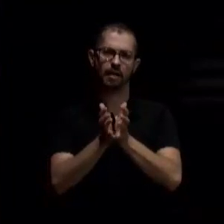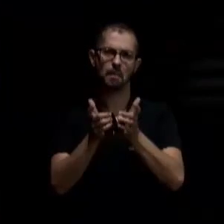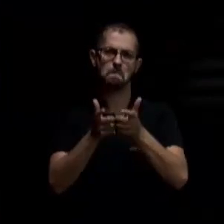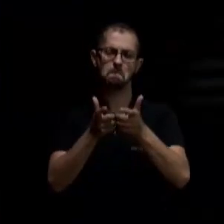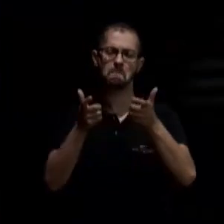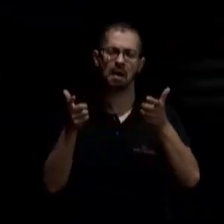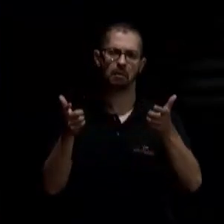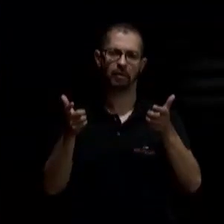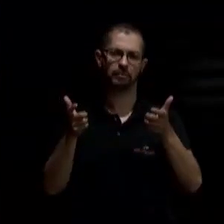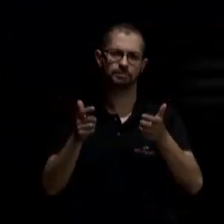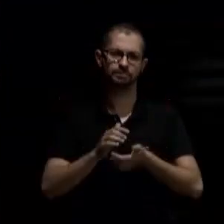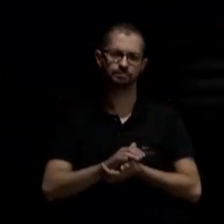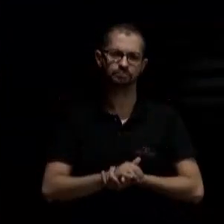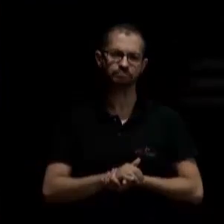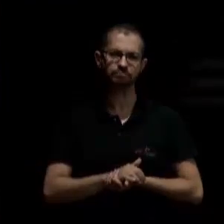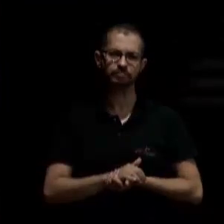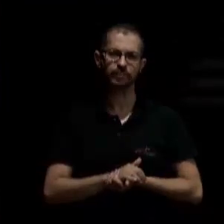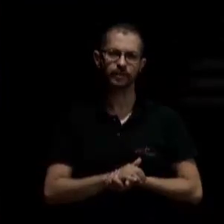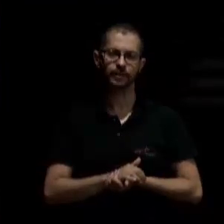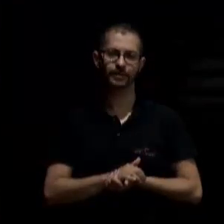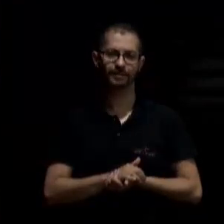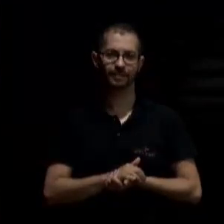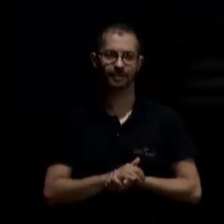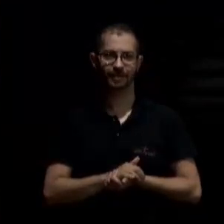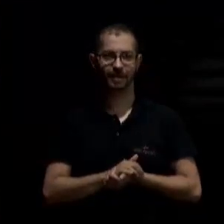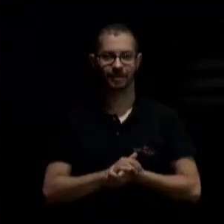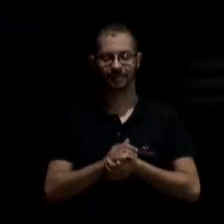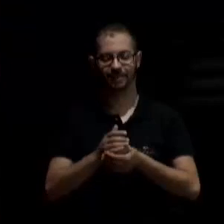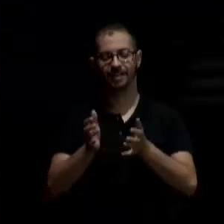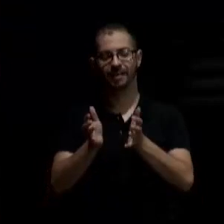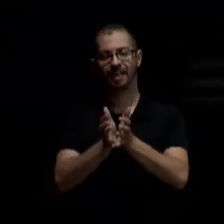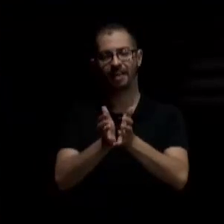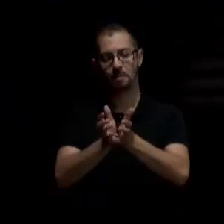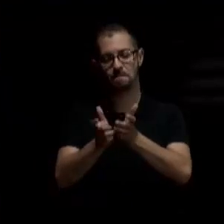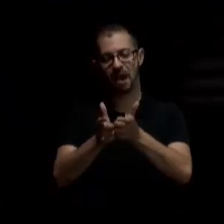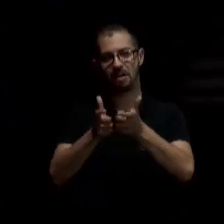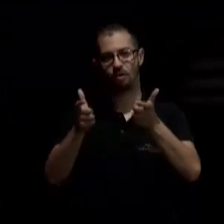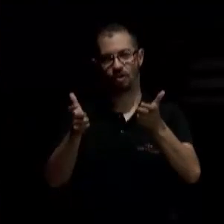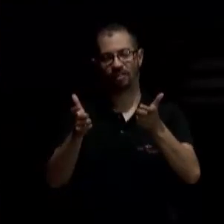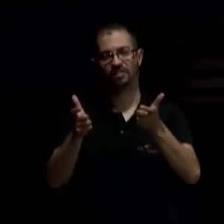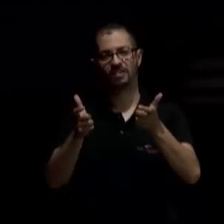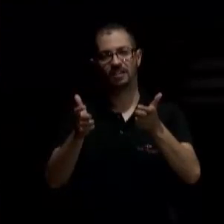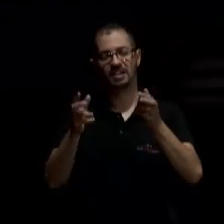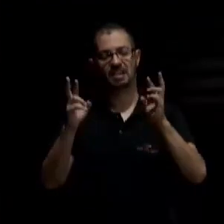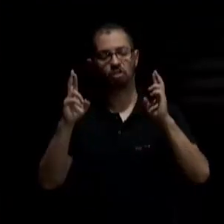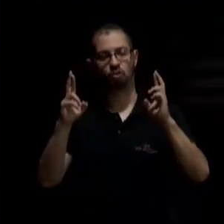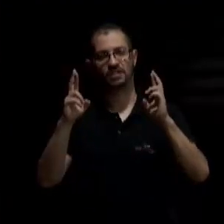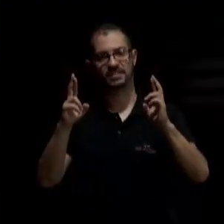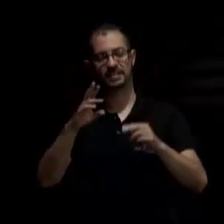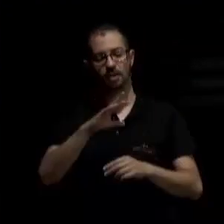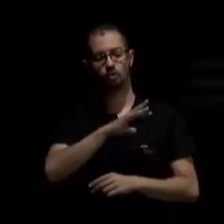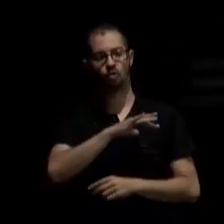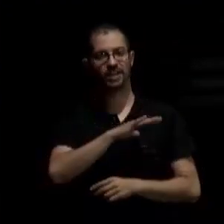que a torcida do Corinthians tem, de quando você